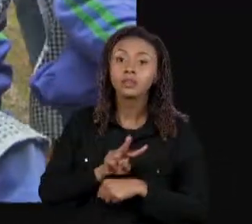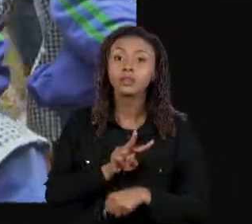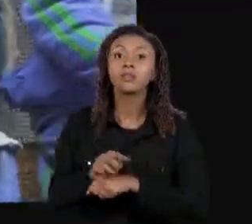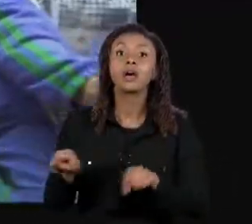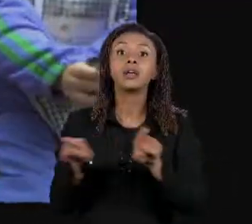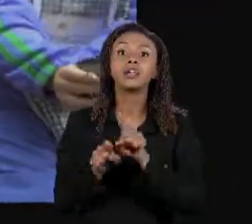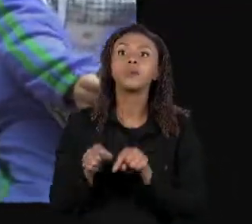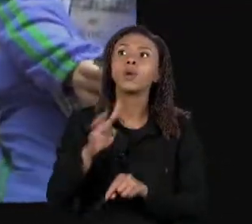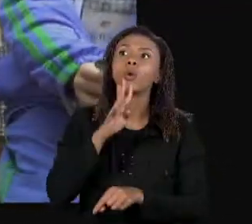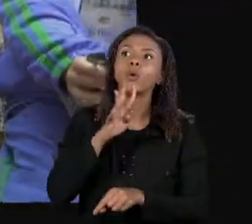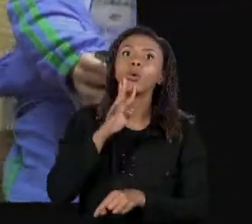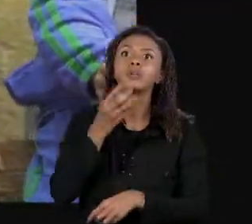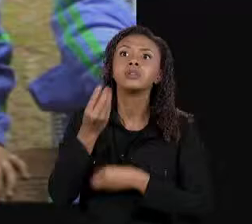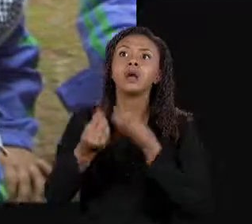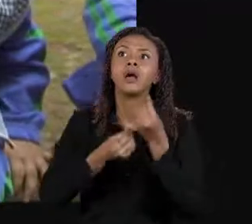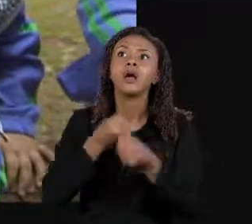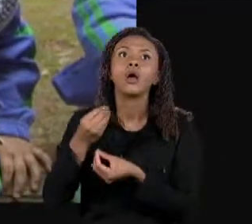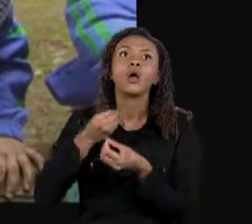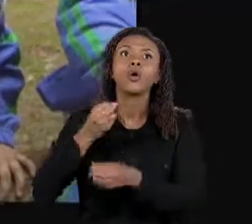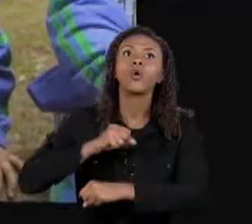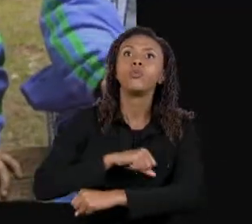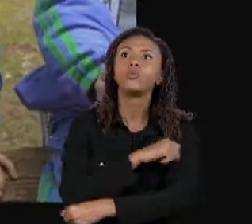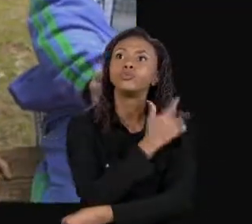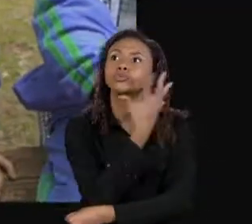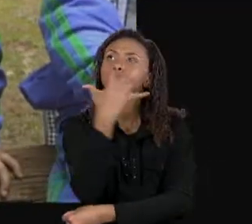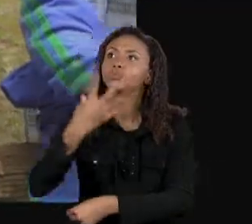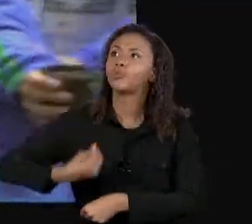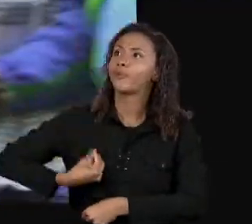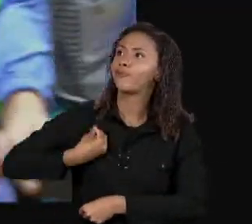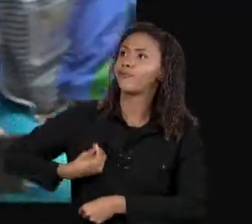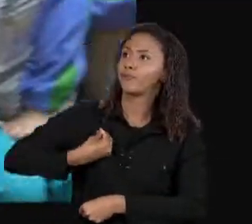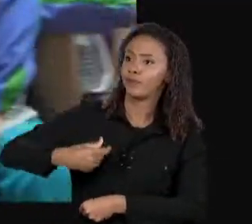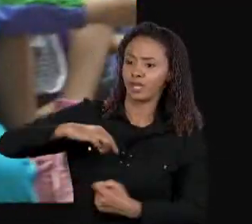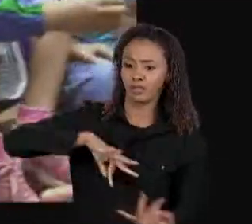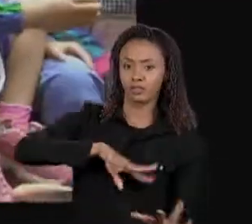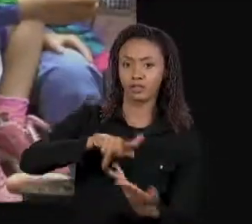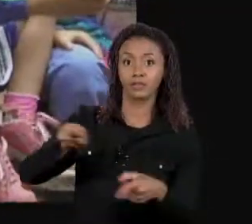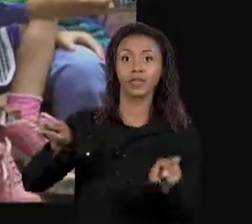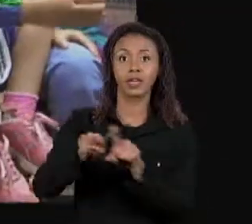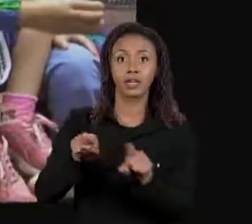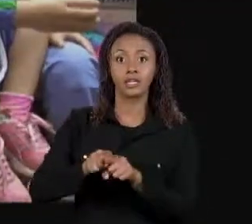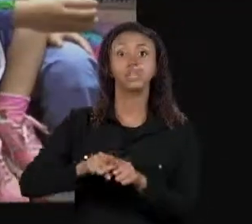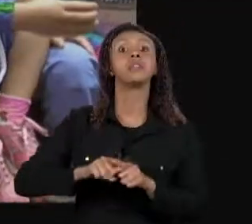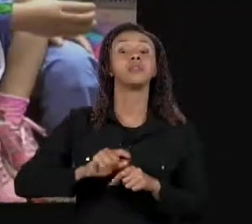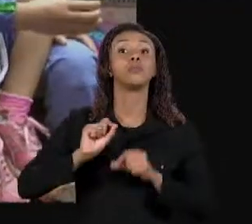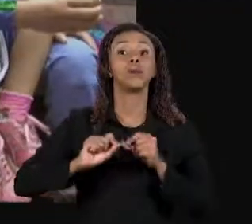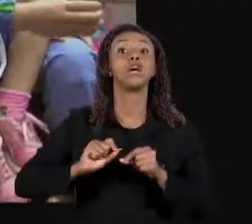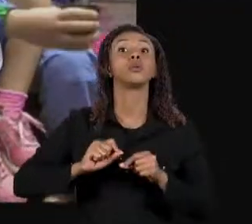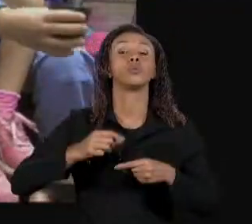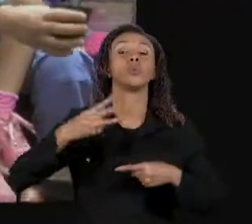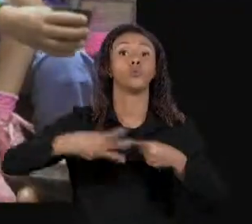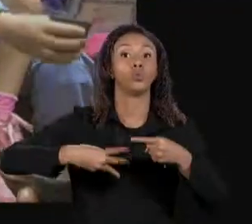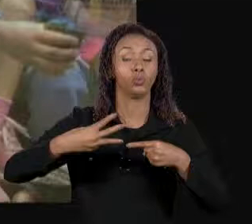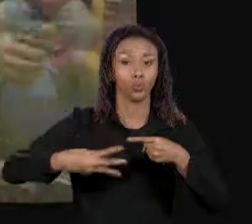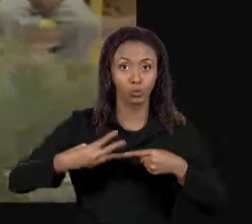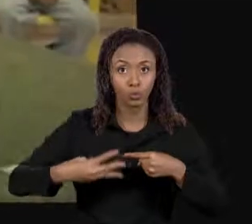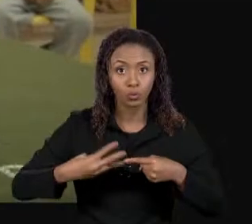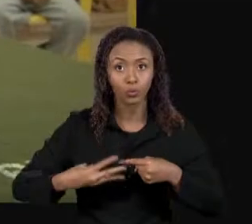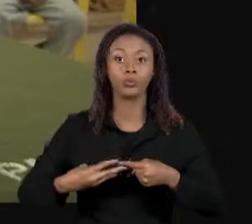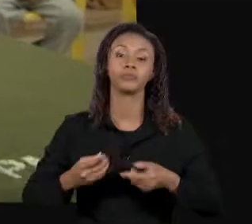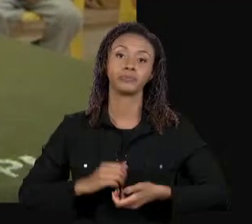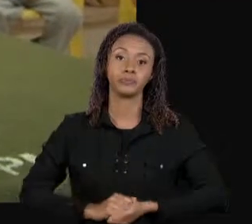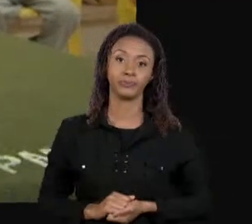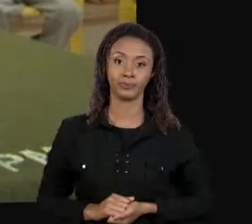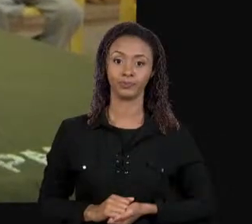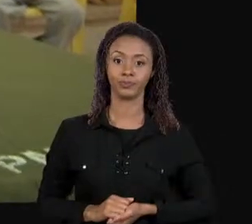da biodiversidade e da sustentabilidade da vida na Terra, assim como o não desperdício dos recursos naturais. Ele está